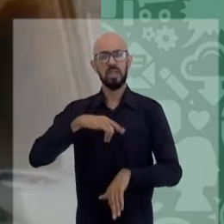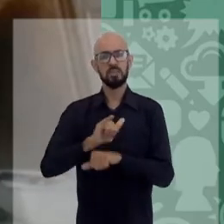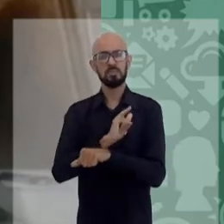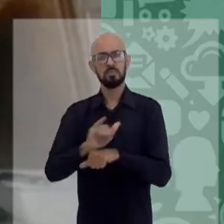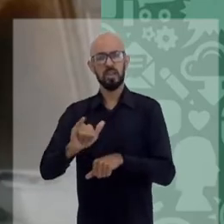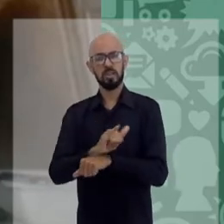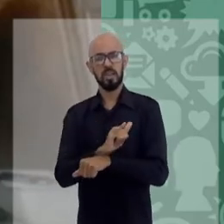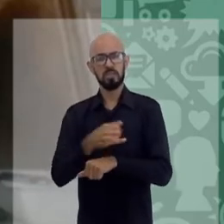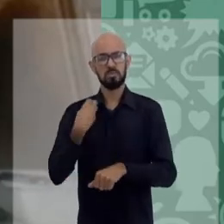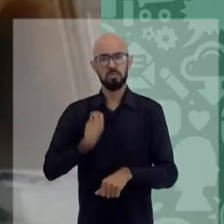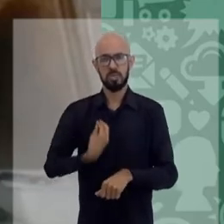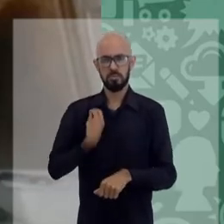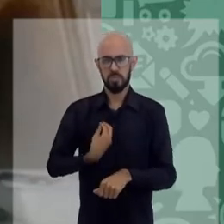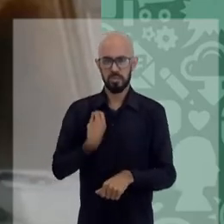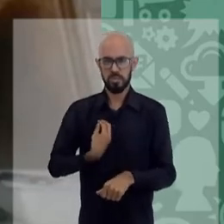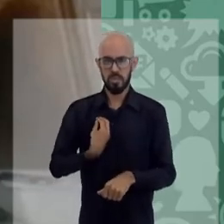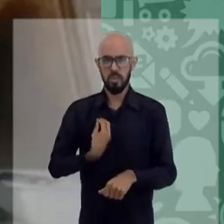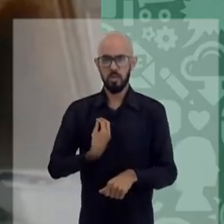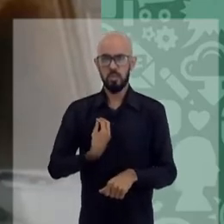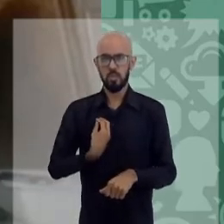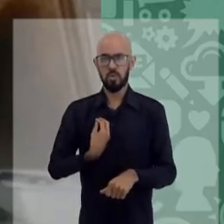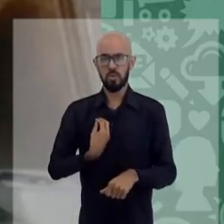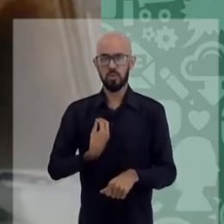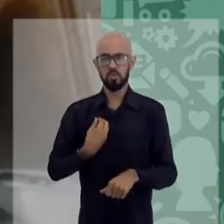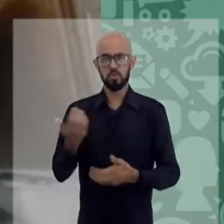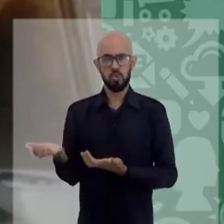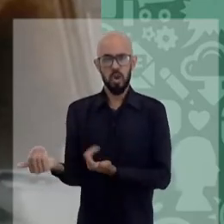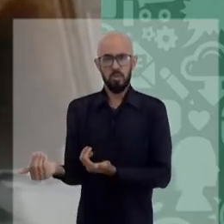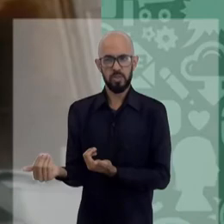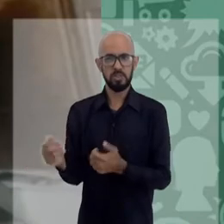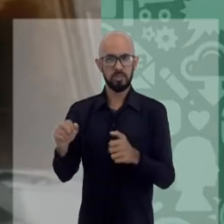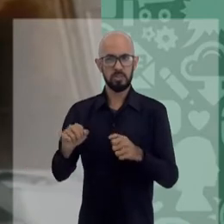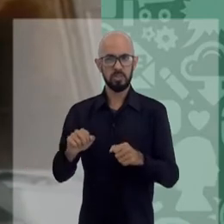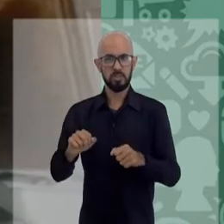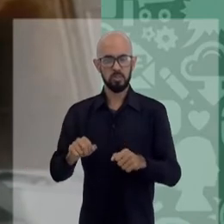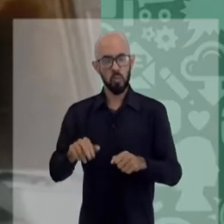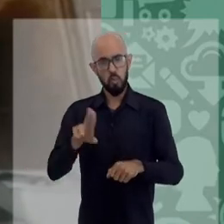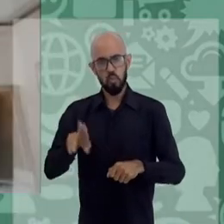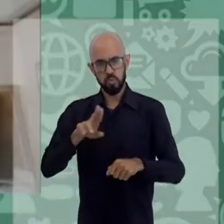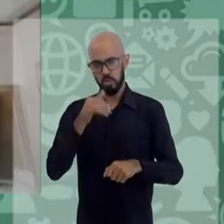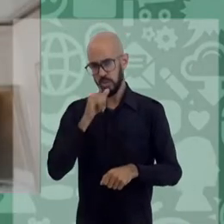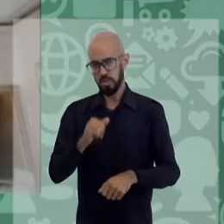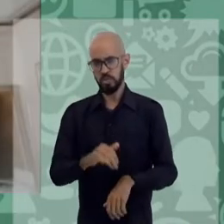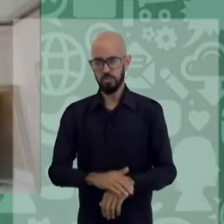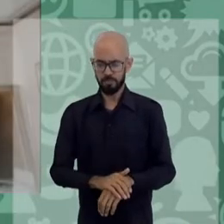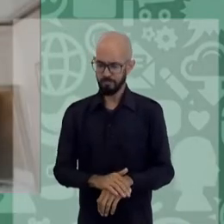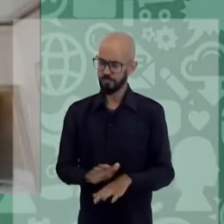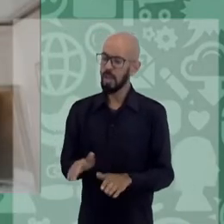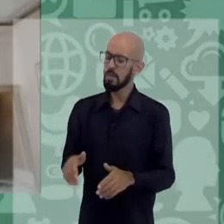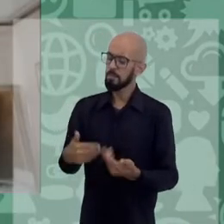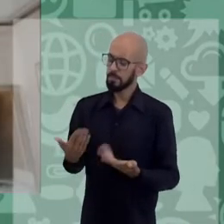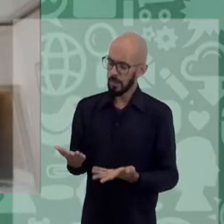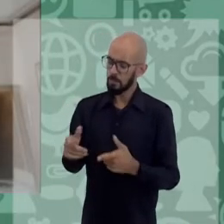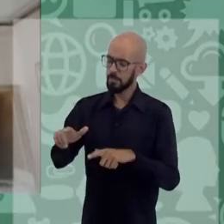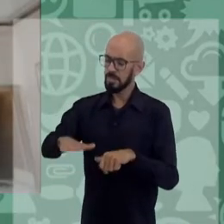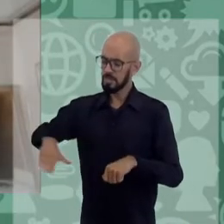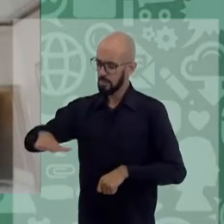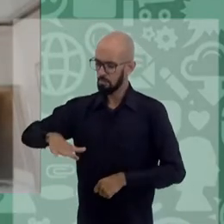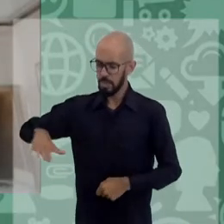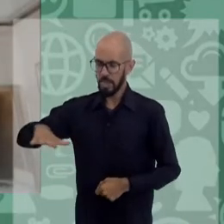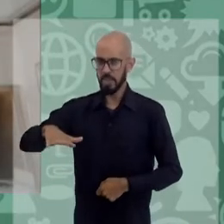outras formas de participação para as quais os jovens canalizam a sua energia. E esse